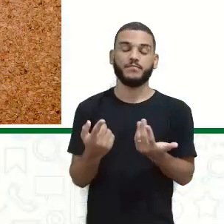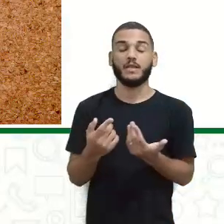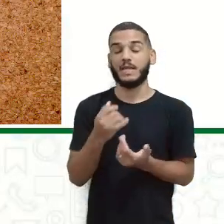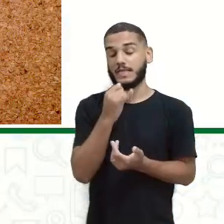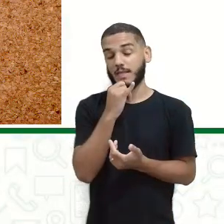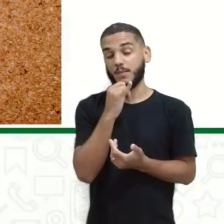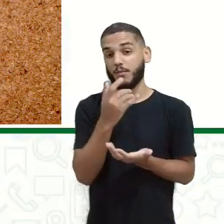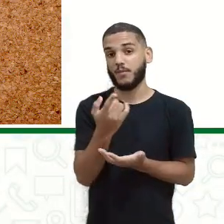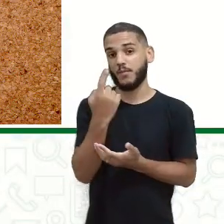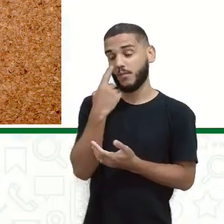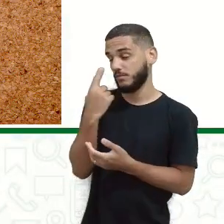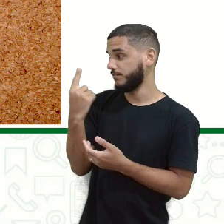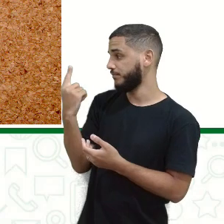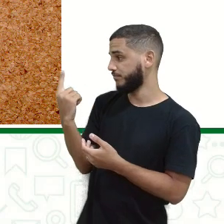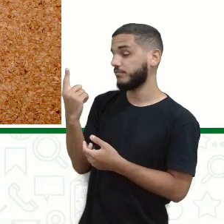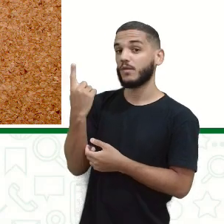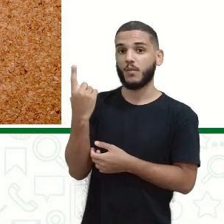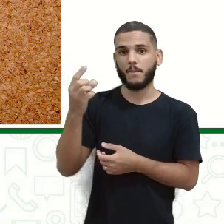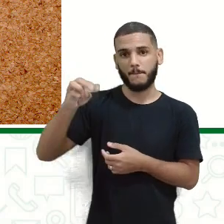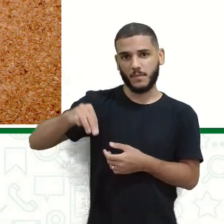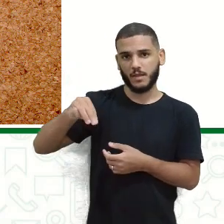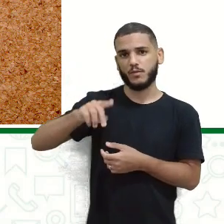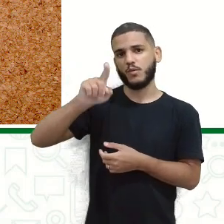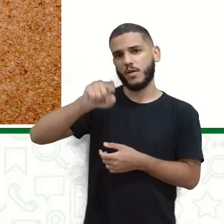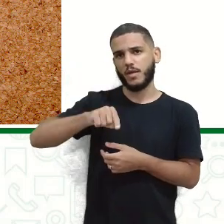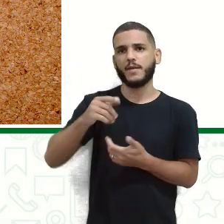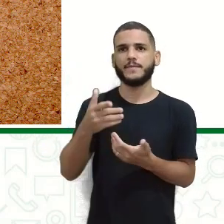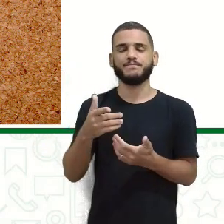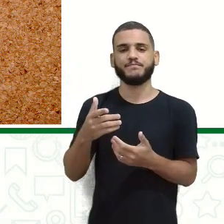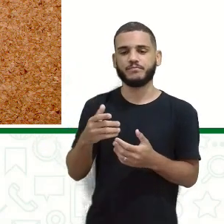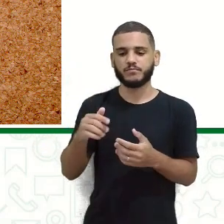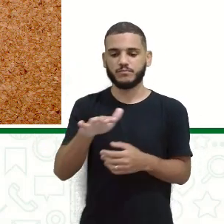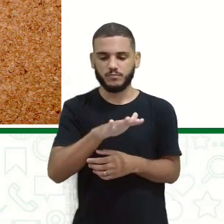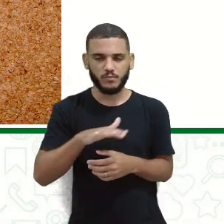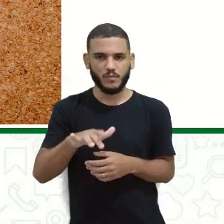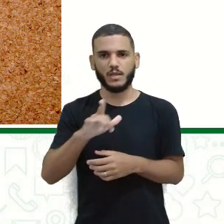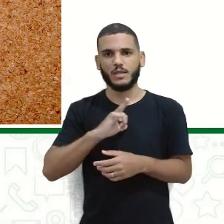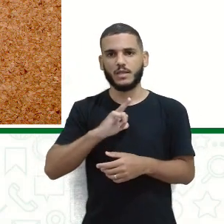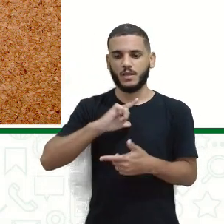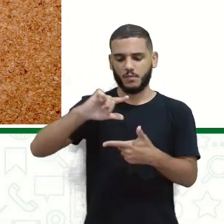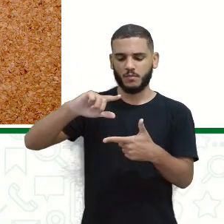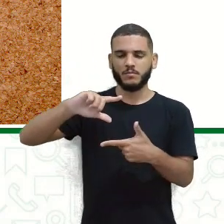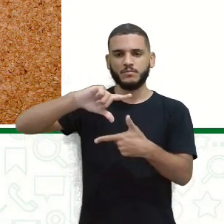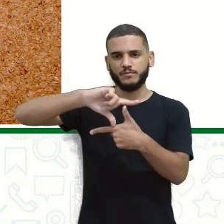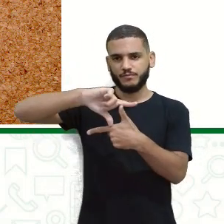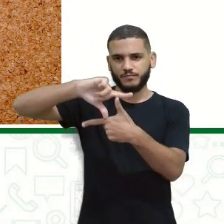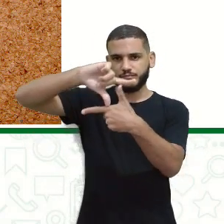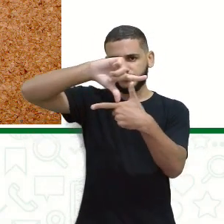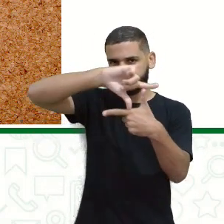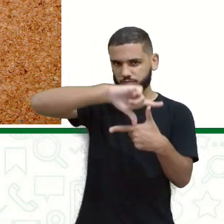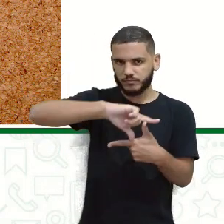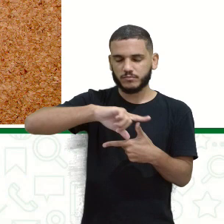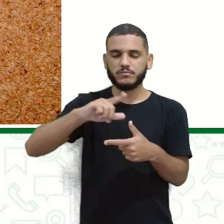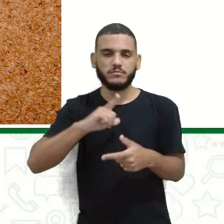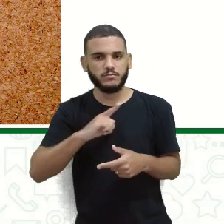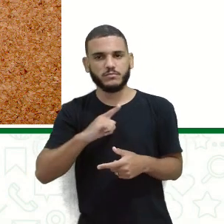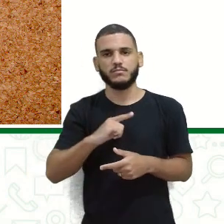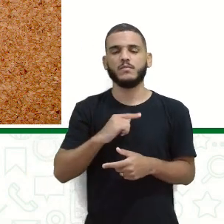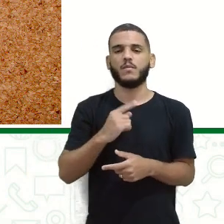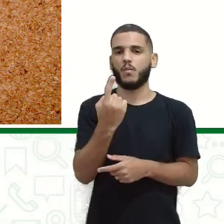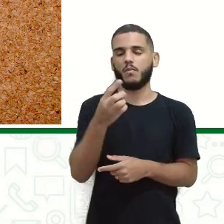que 1 metro cúbico é o espaço ocupado por um cubo com lados medindo 1